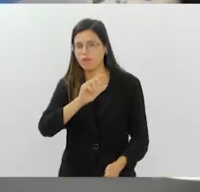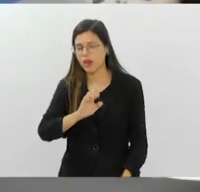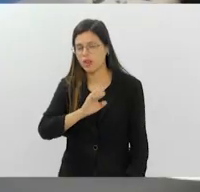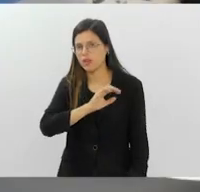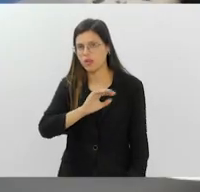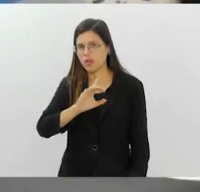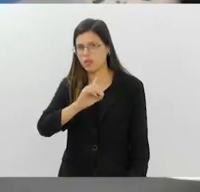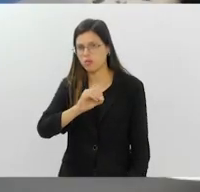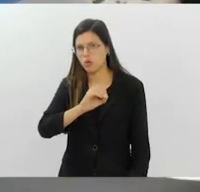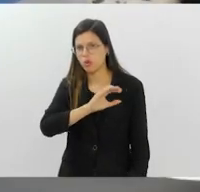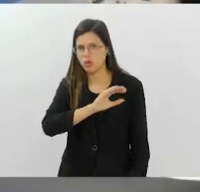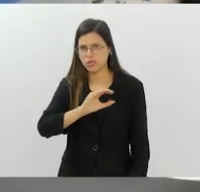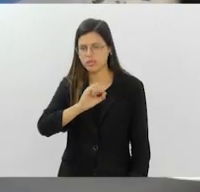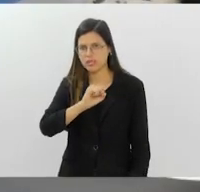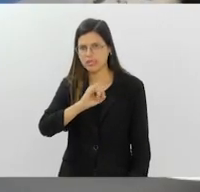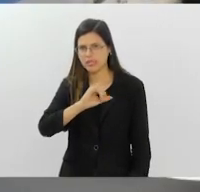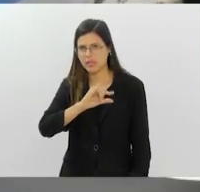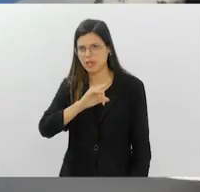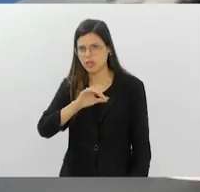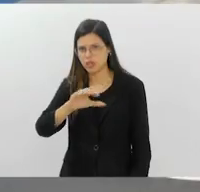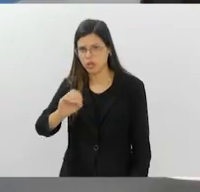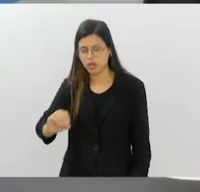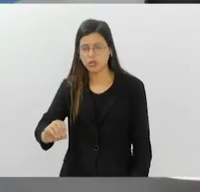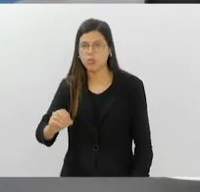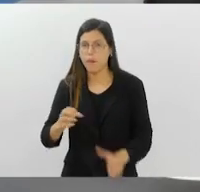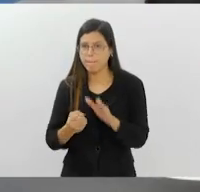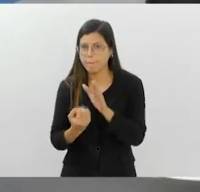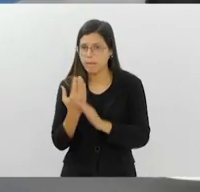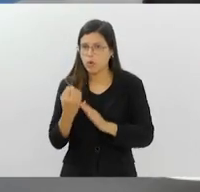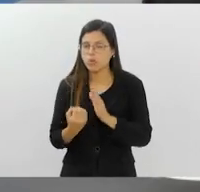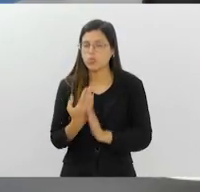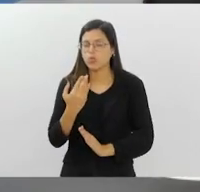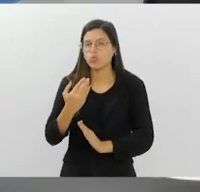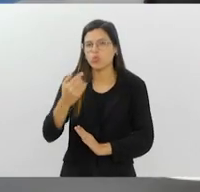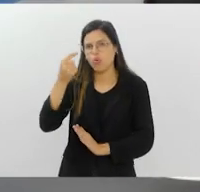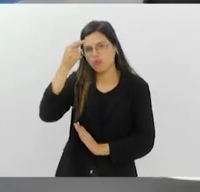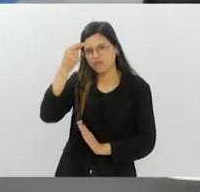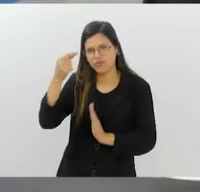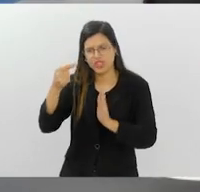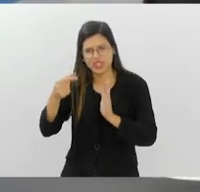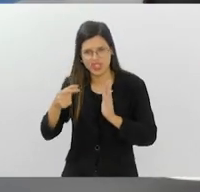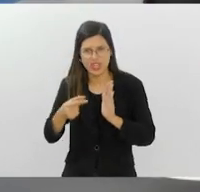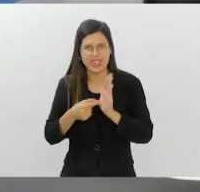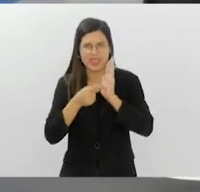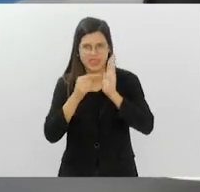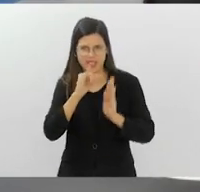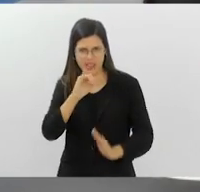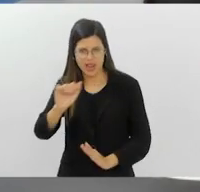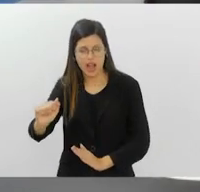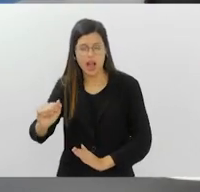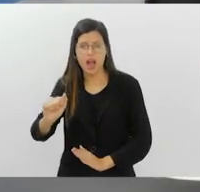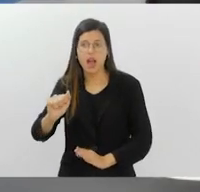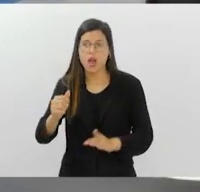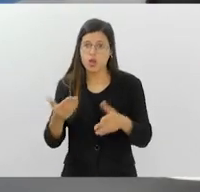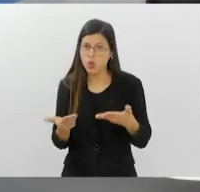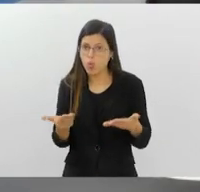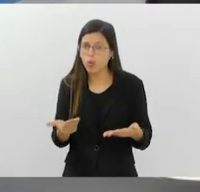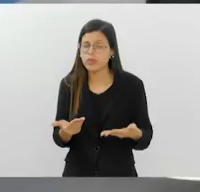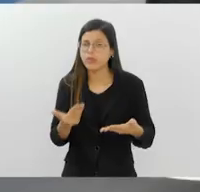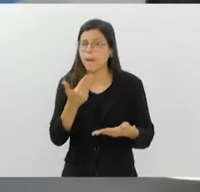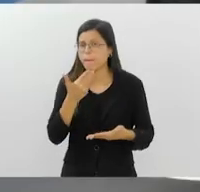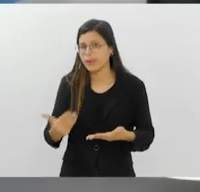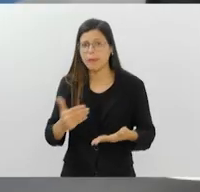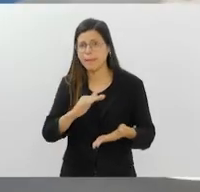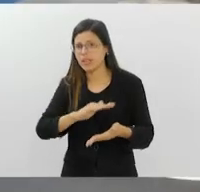foi um grande produtor da tecnologia da ia e hoje é polo também de resistência da retirada da